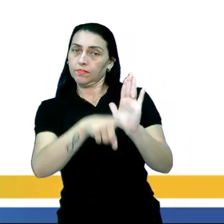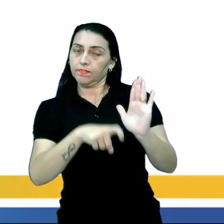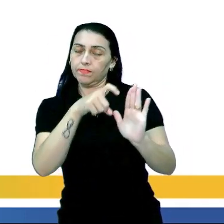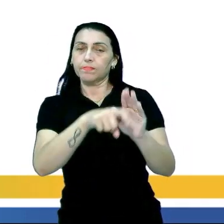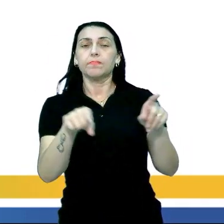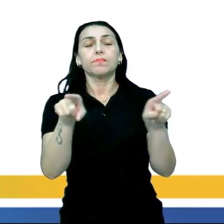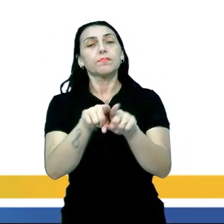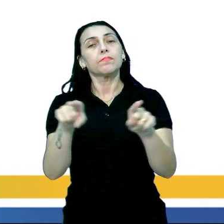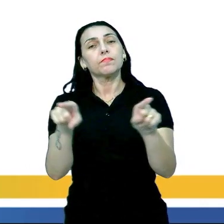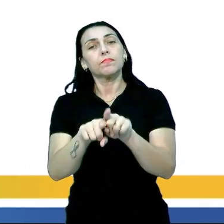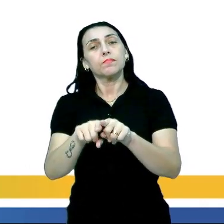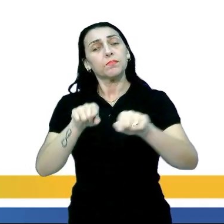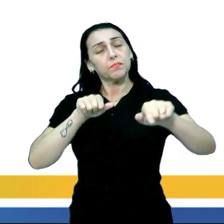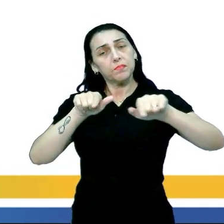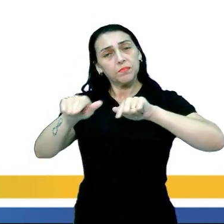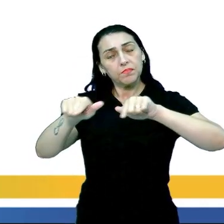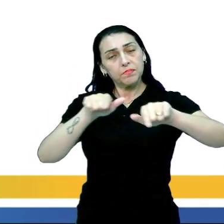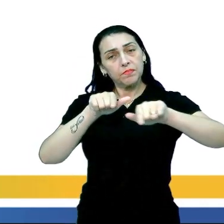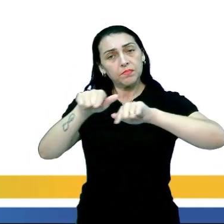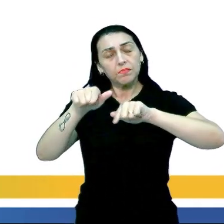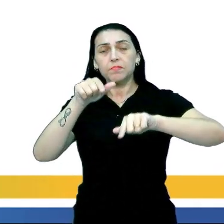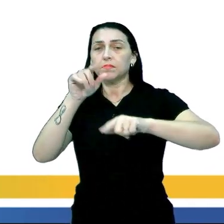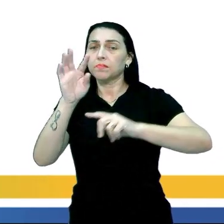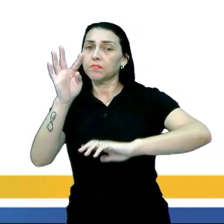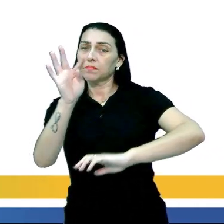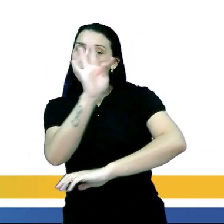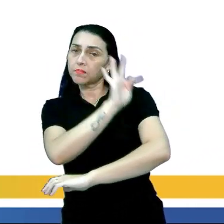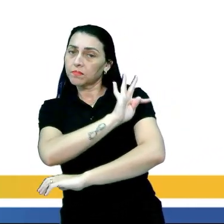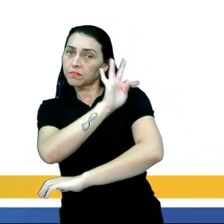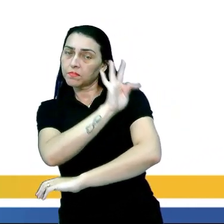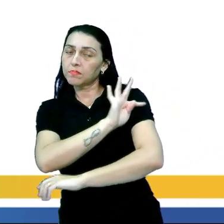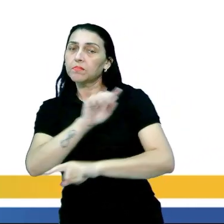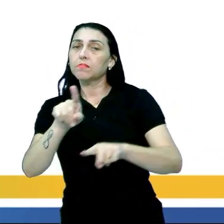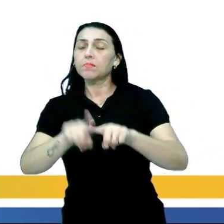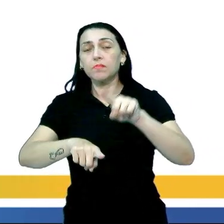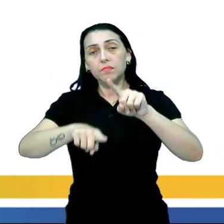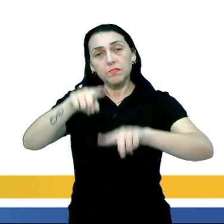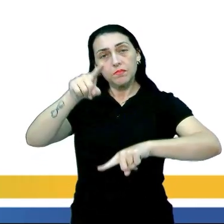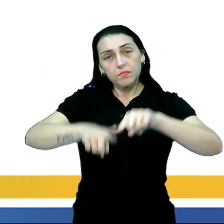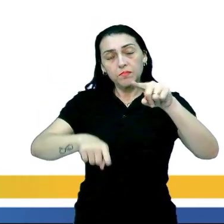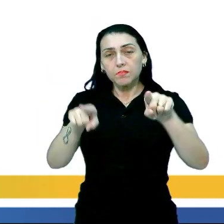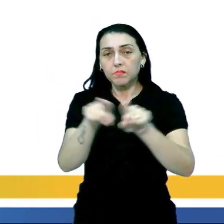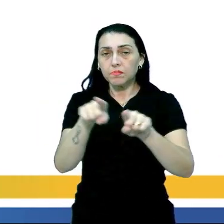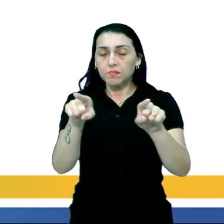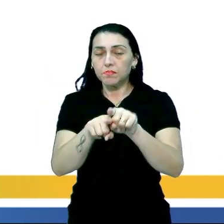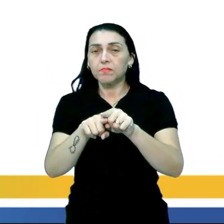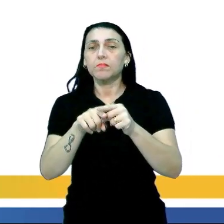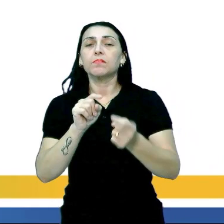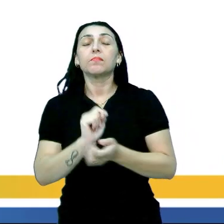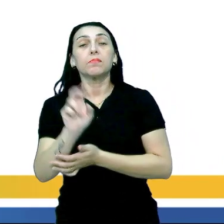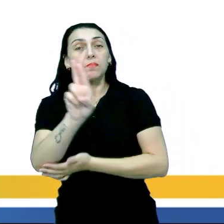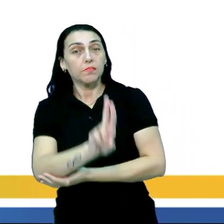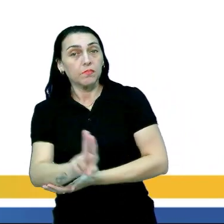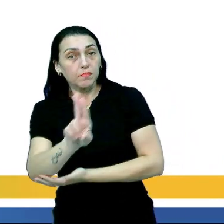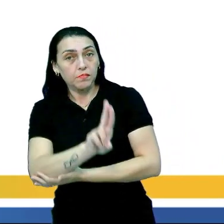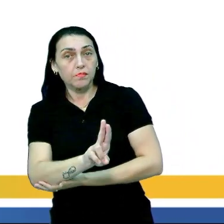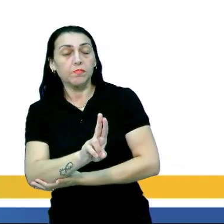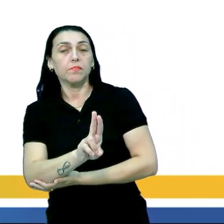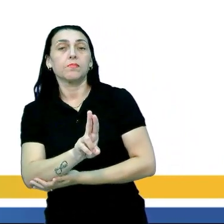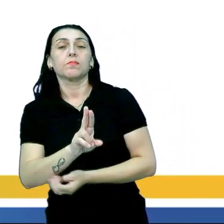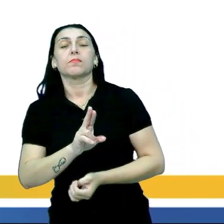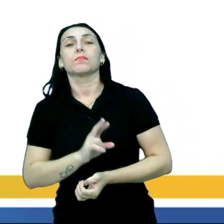incluindo todos os serviços, todas as técnicas e também equipamentos a ele relacionados. Então,